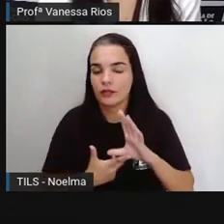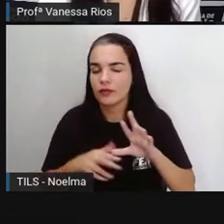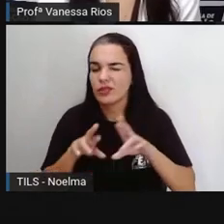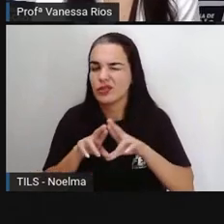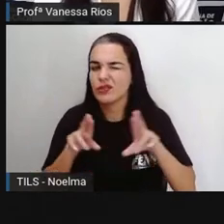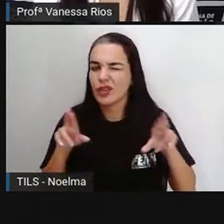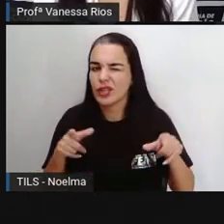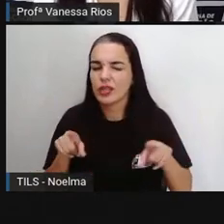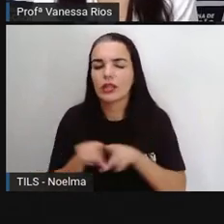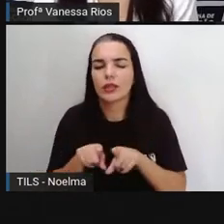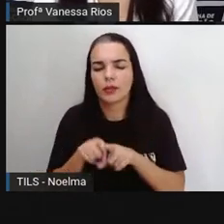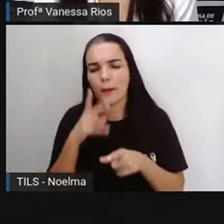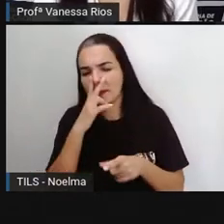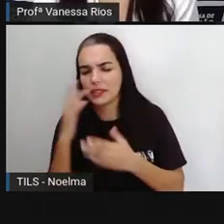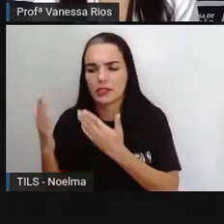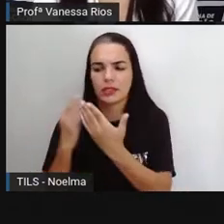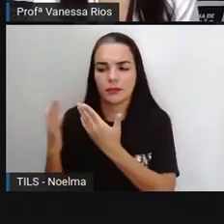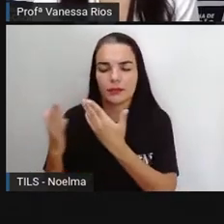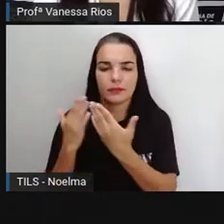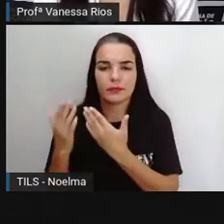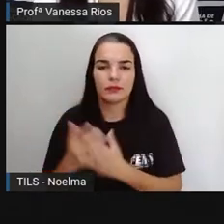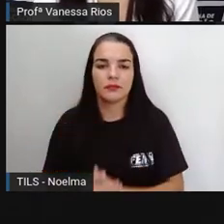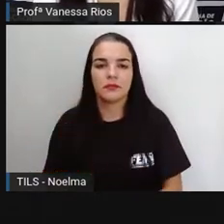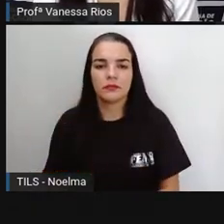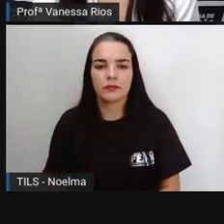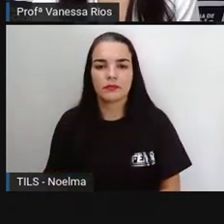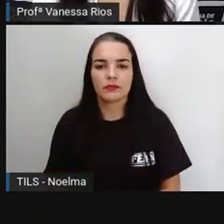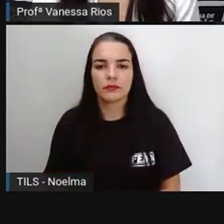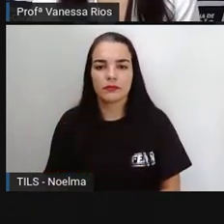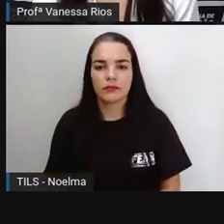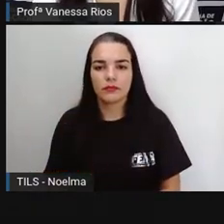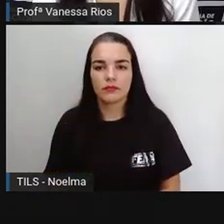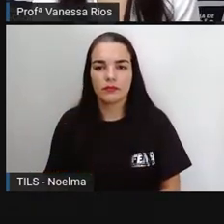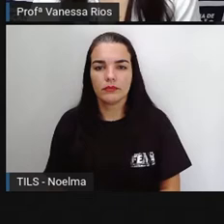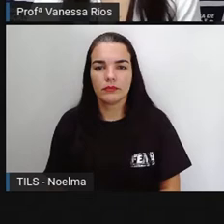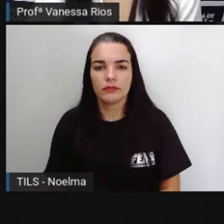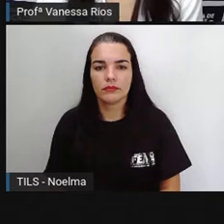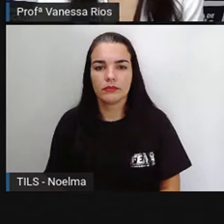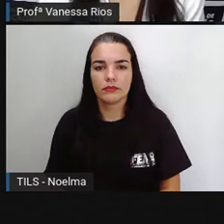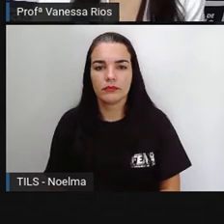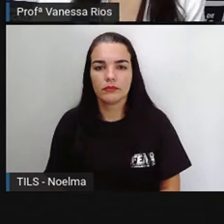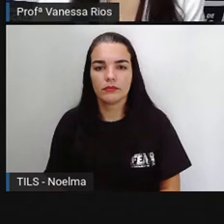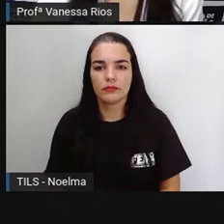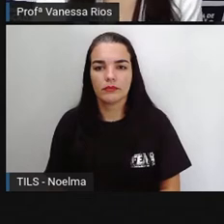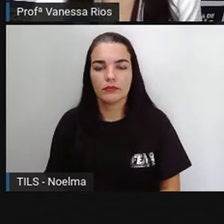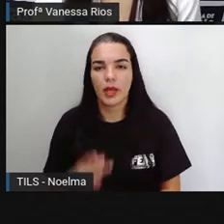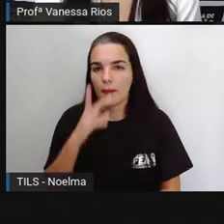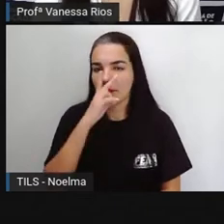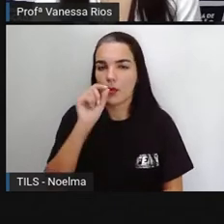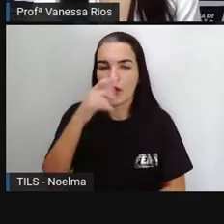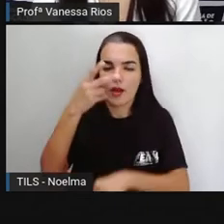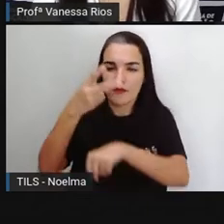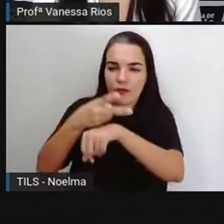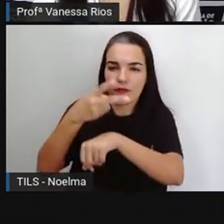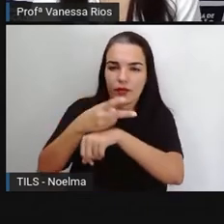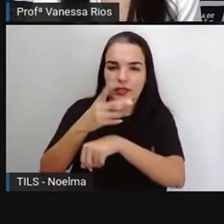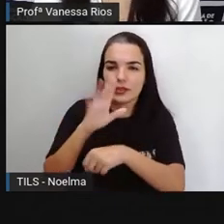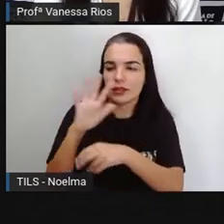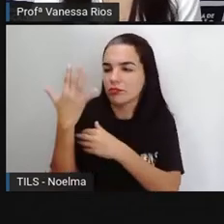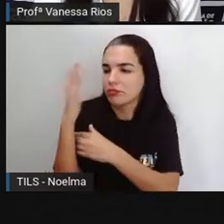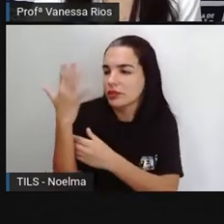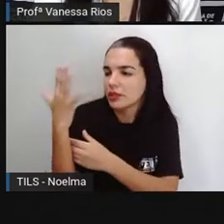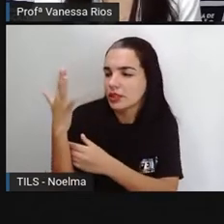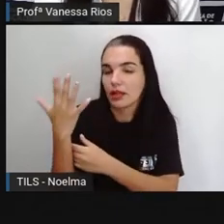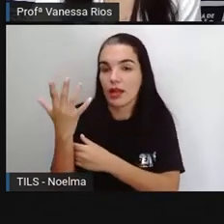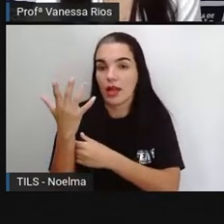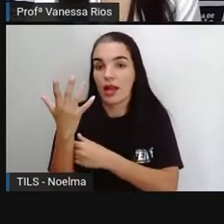diferentes e, ao mesmo tempo, características semelhantes, né? O vidro costuma ter aí sua transparência, a